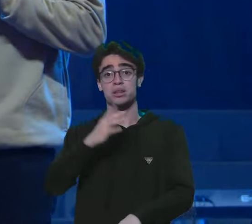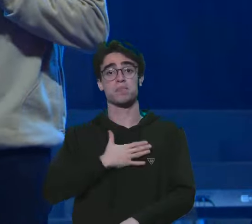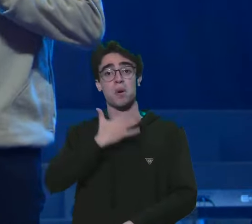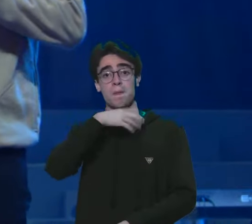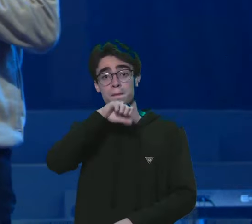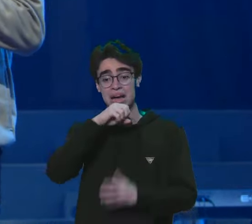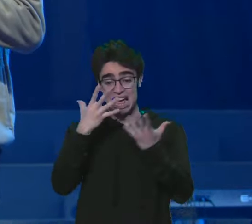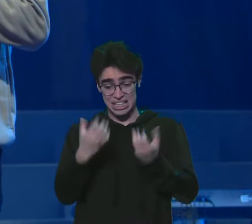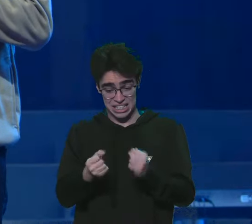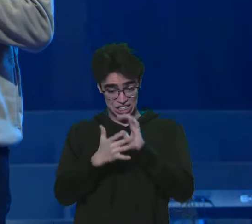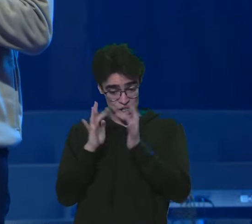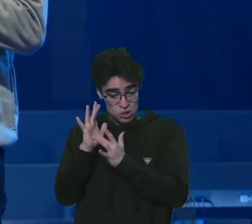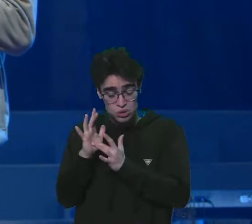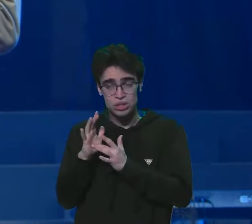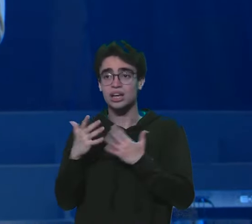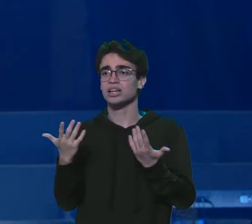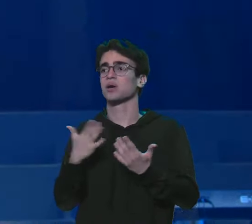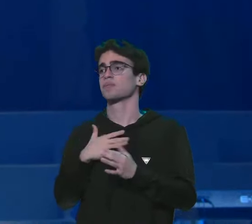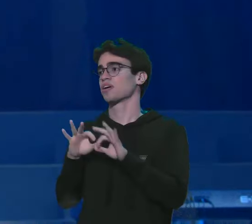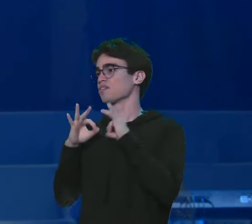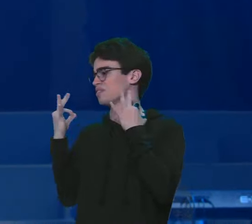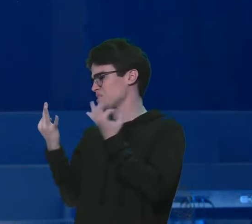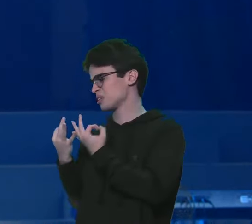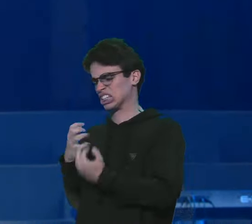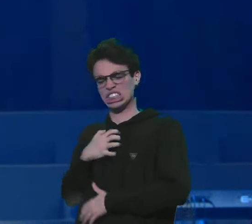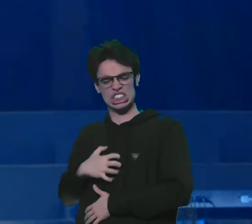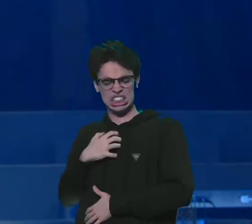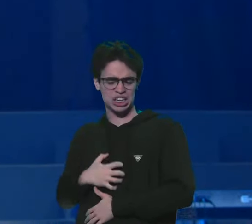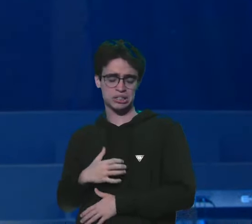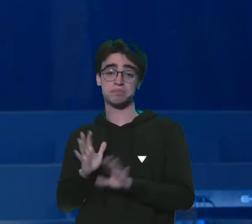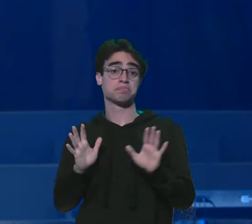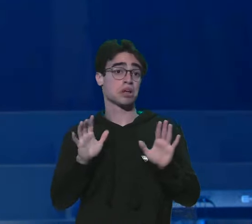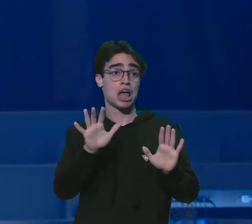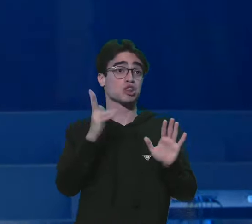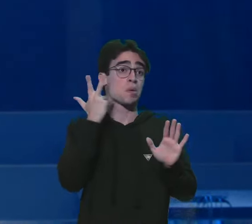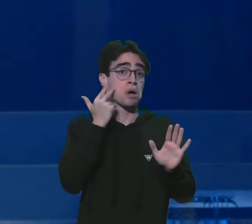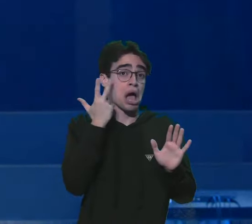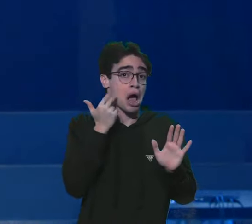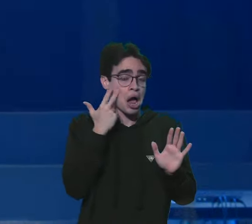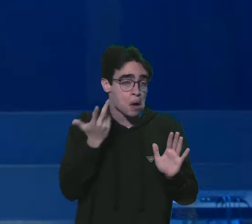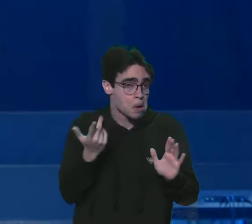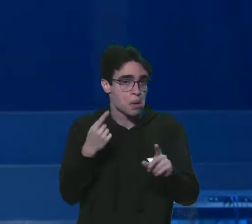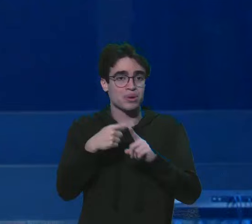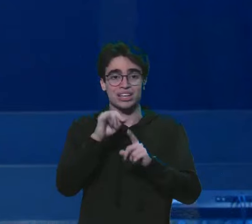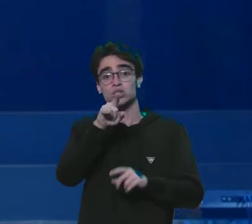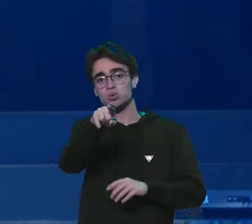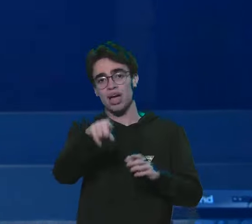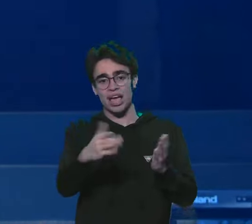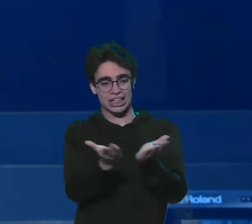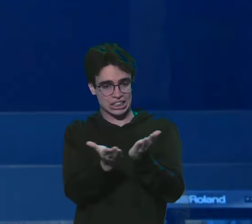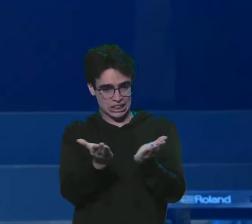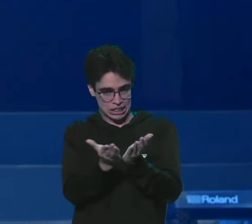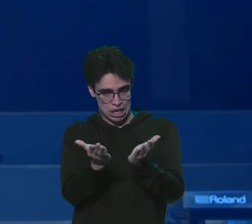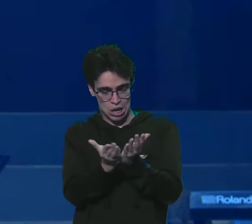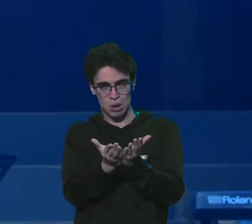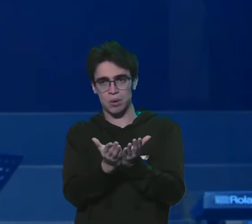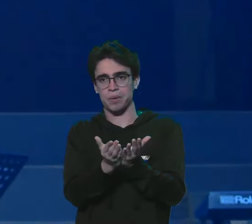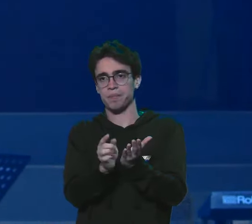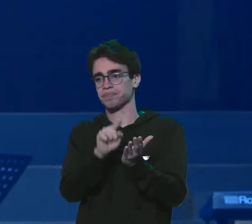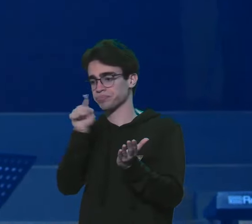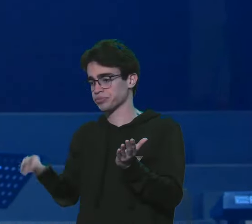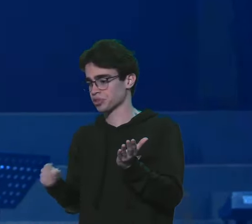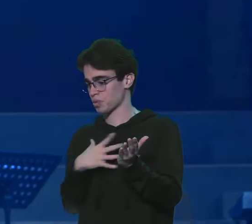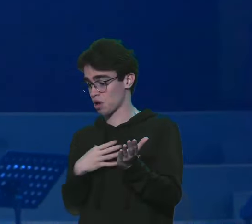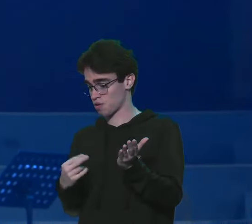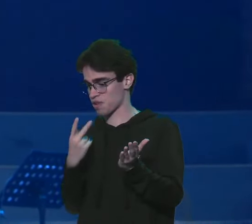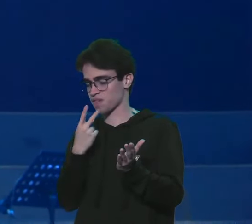a minha família inteira ficou chateada, e é normal, porque se você é cristão e teu filho chega daqui a